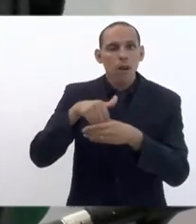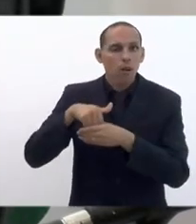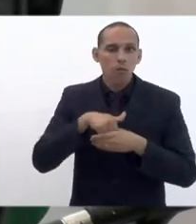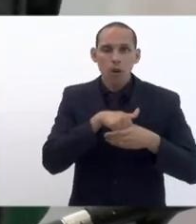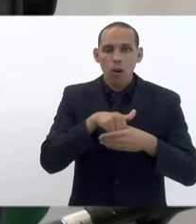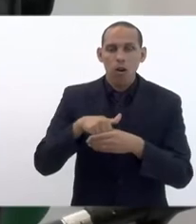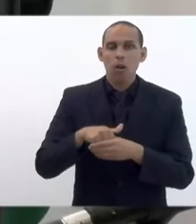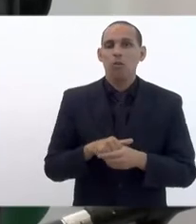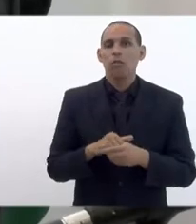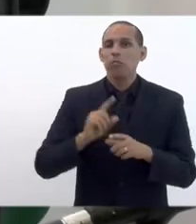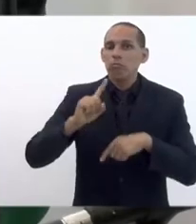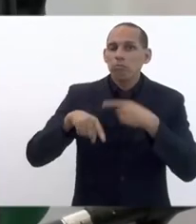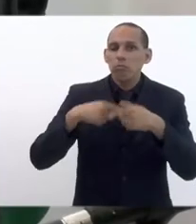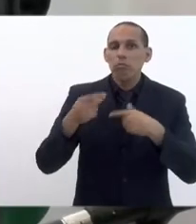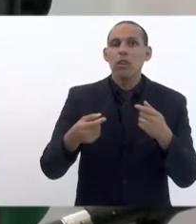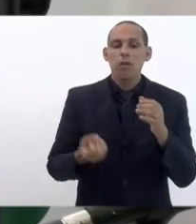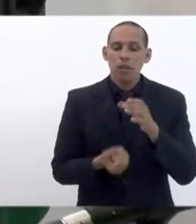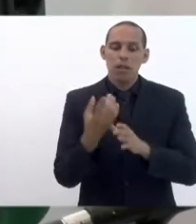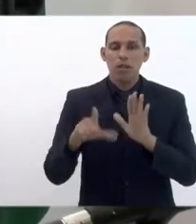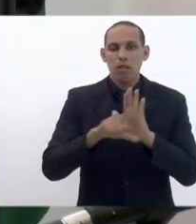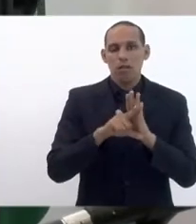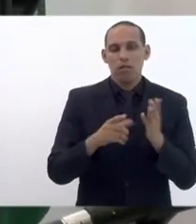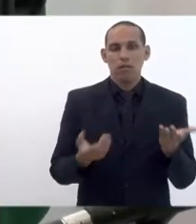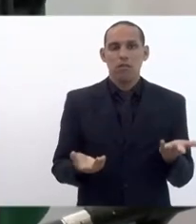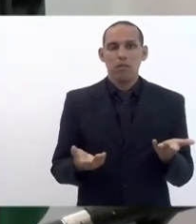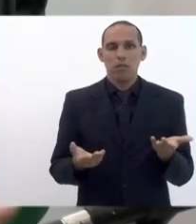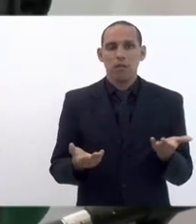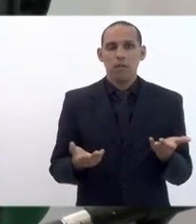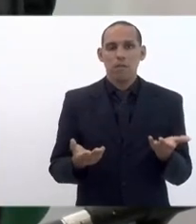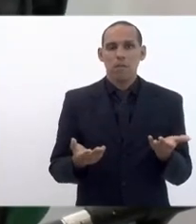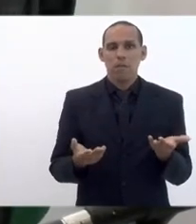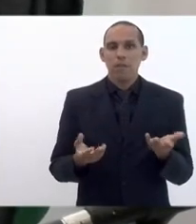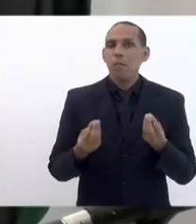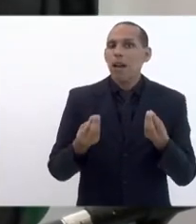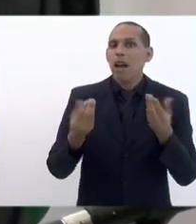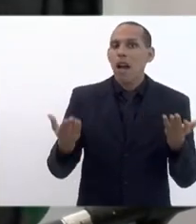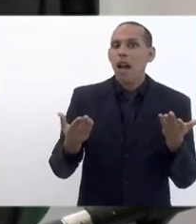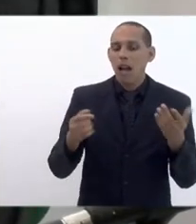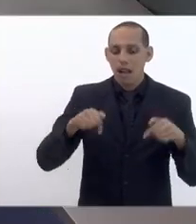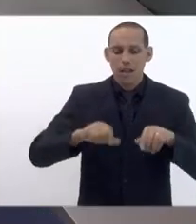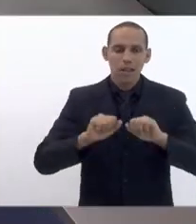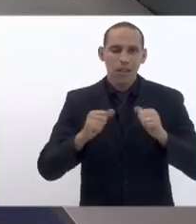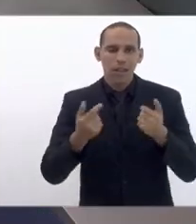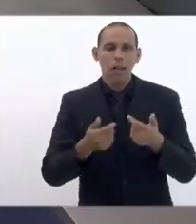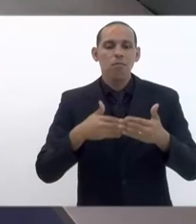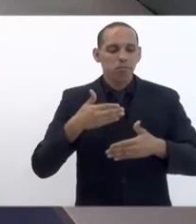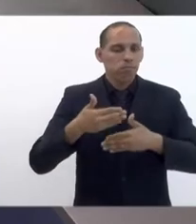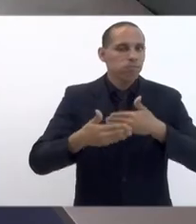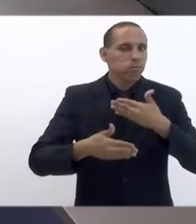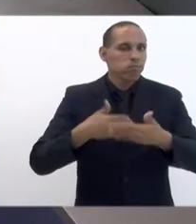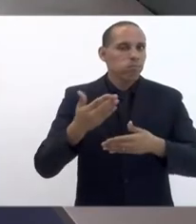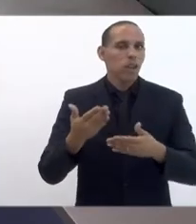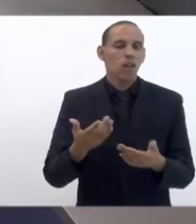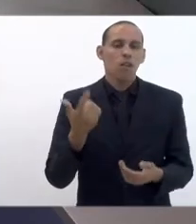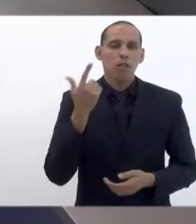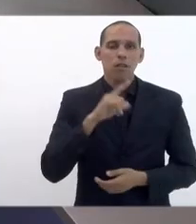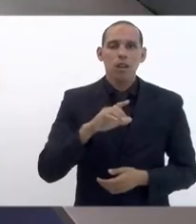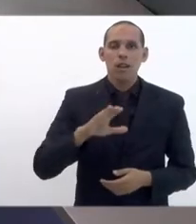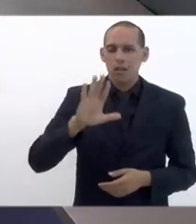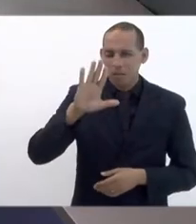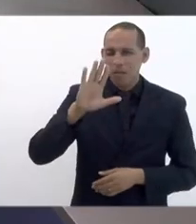três questões que me parecem óbvias para a Assembleia começar a determinar esse processo. Me permite uma parte, presidente? E além do Constituição mais... Federal, aqui,